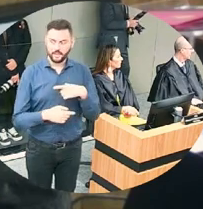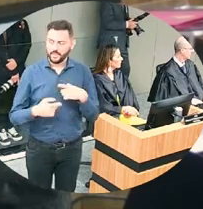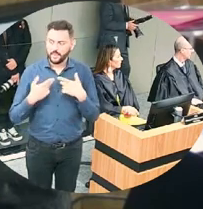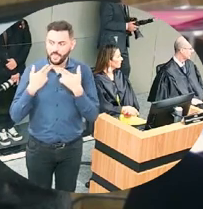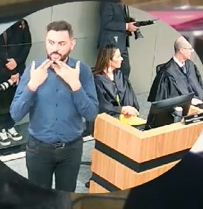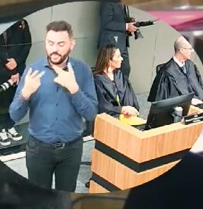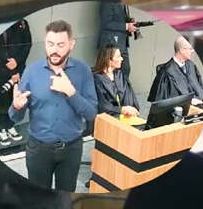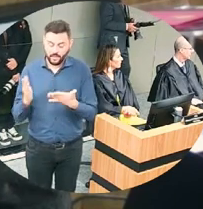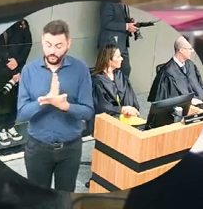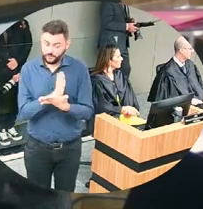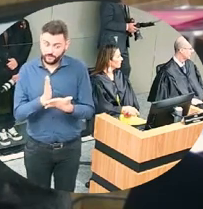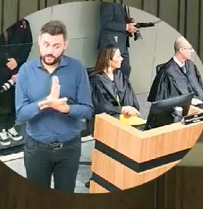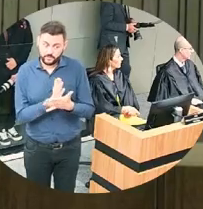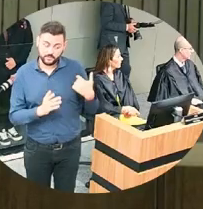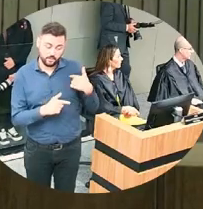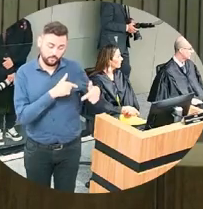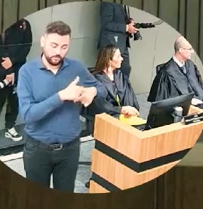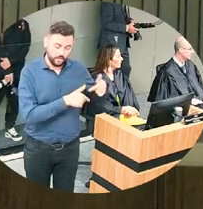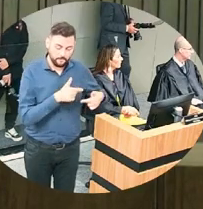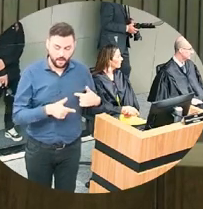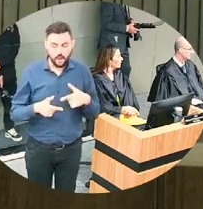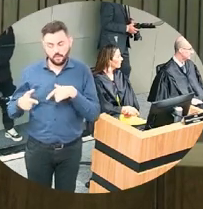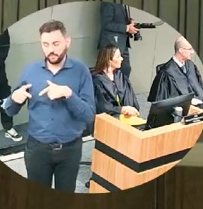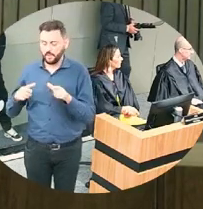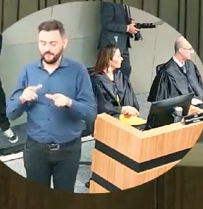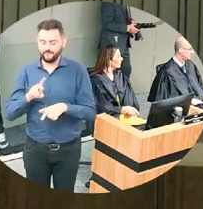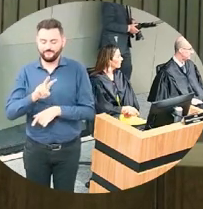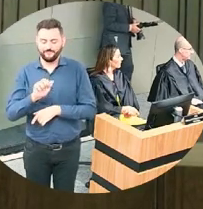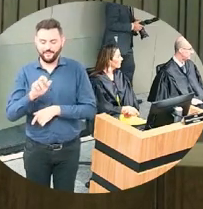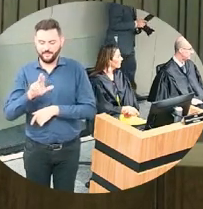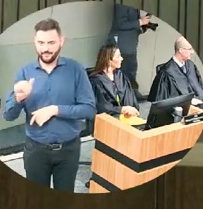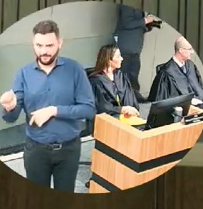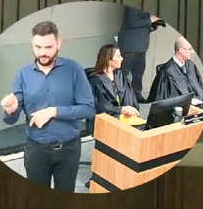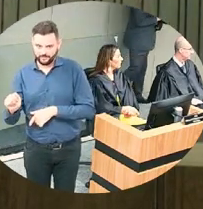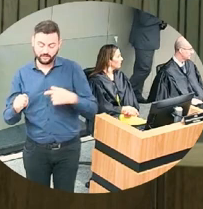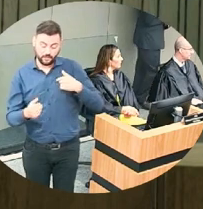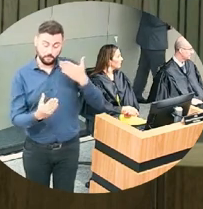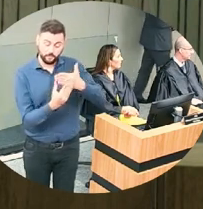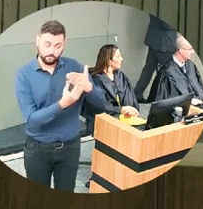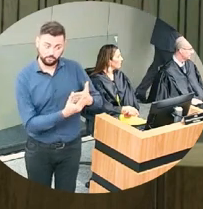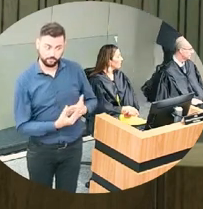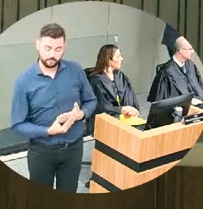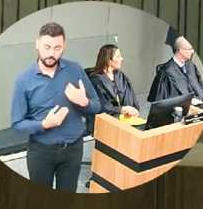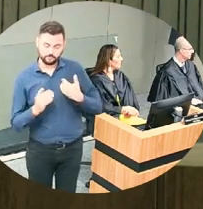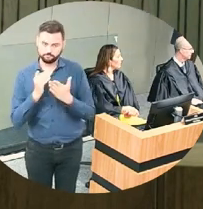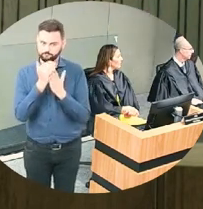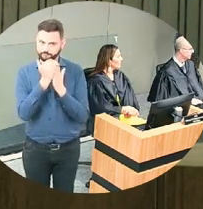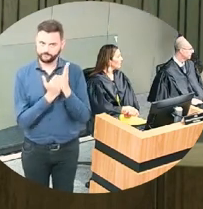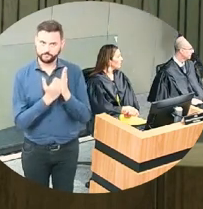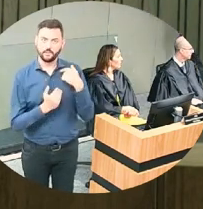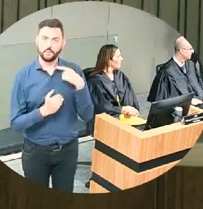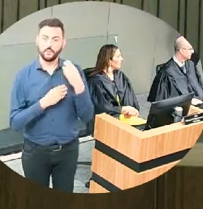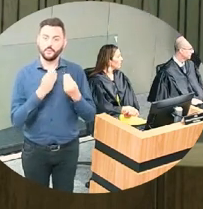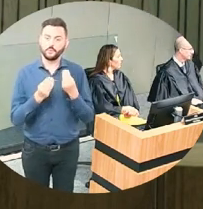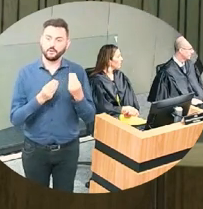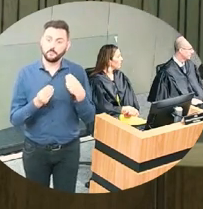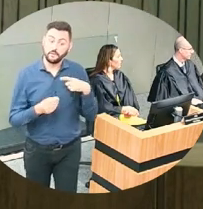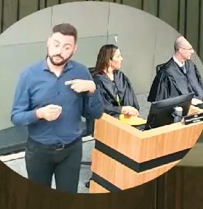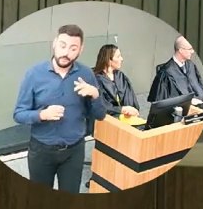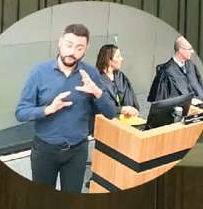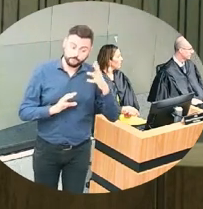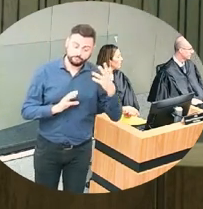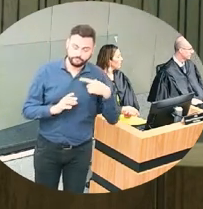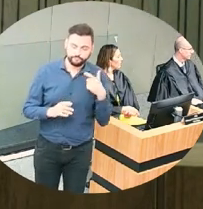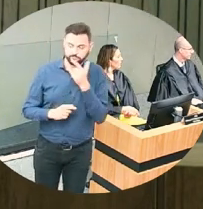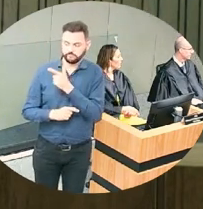divisão do trabalho de forma que as varas com menos processos recebessem processos de varas assoberbados